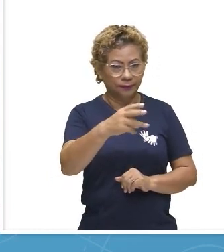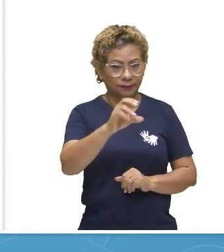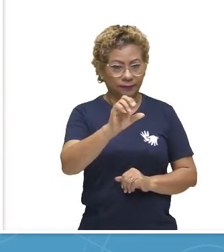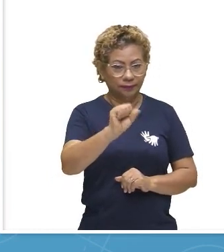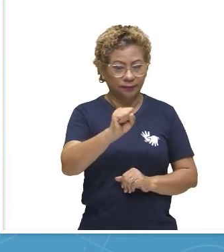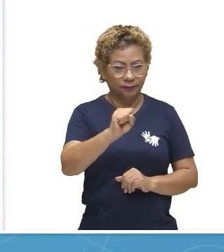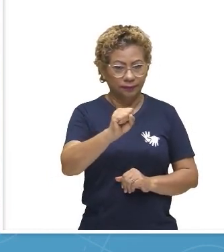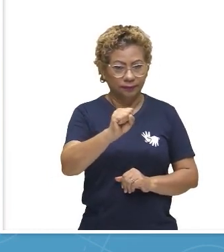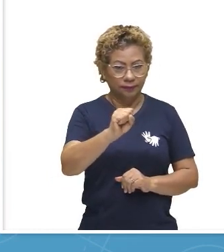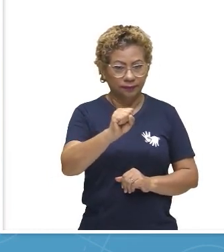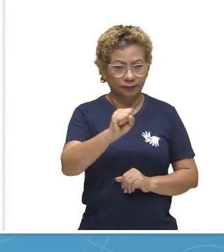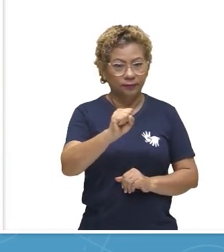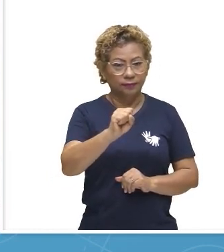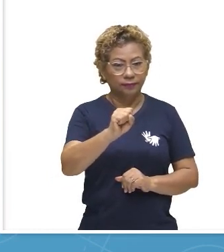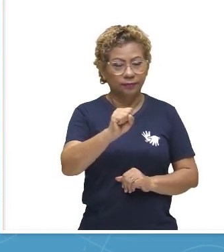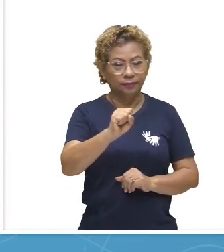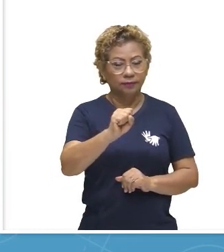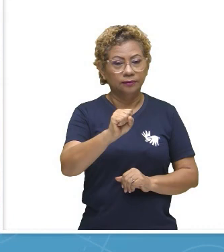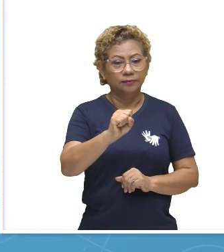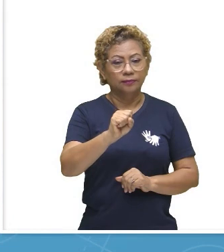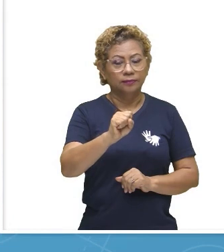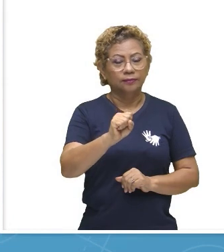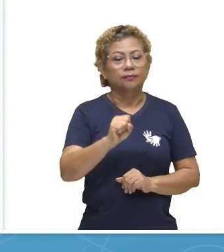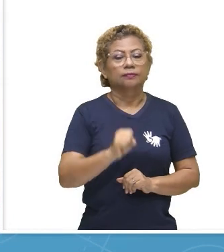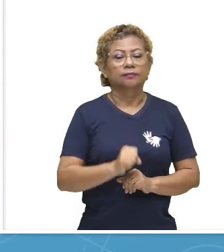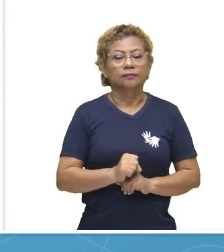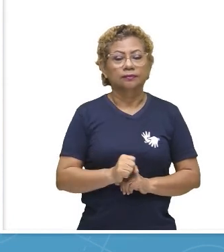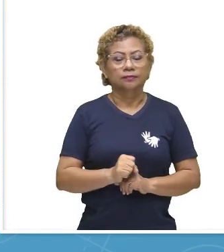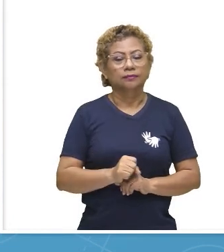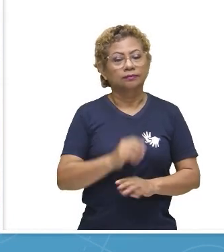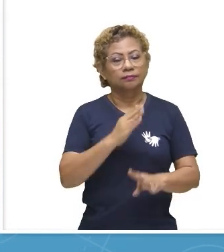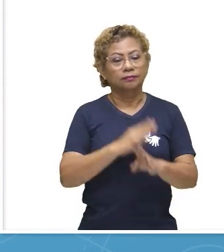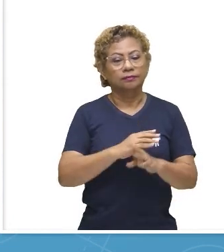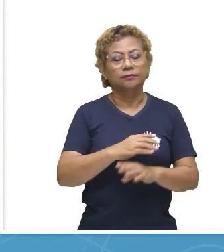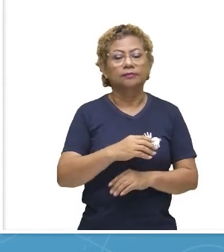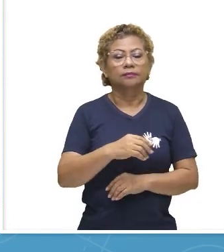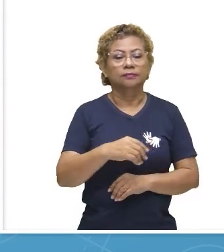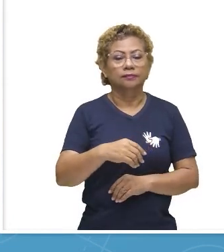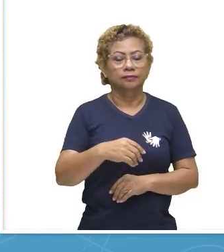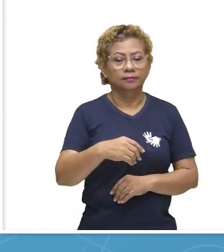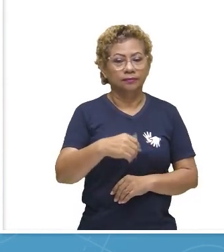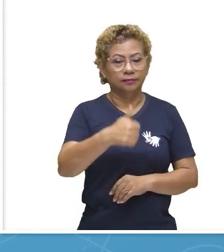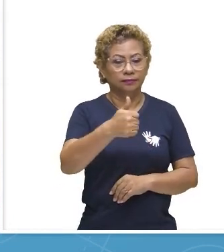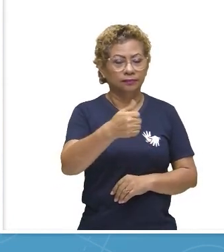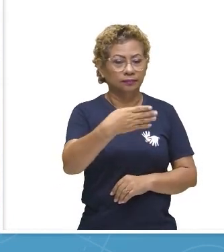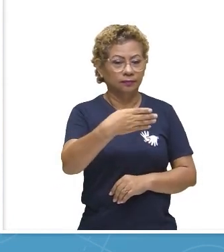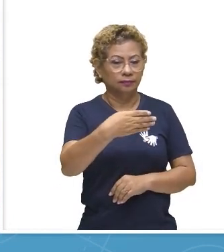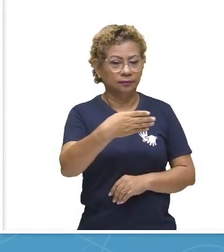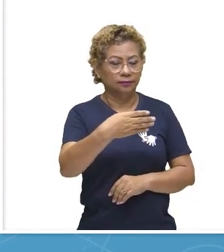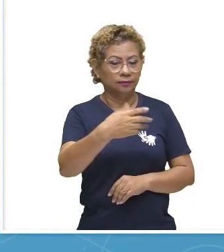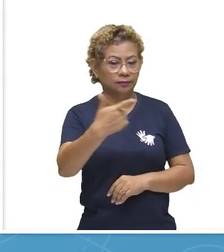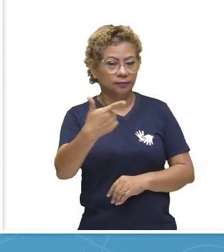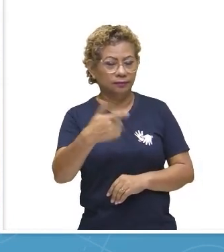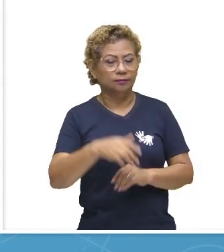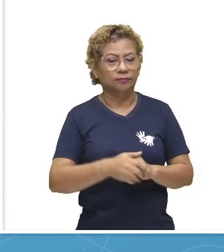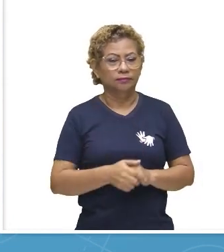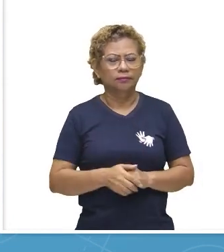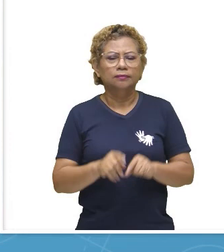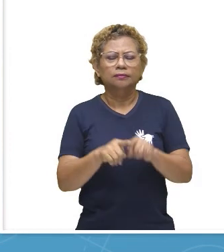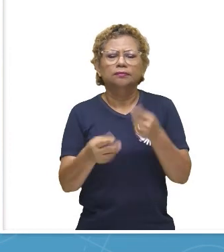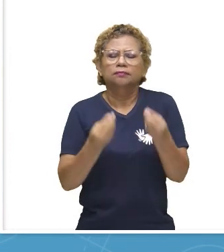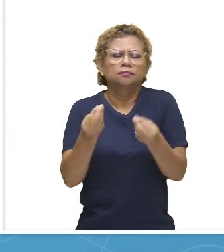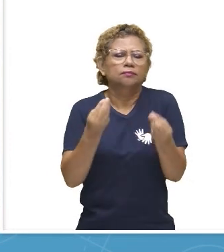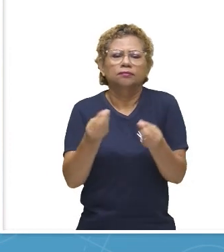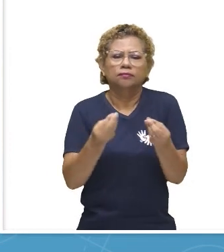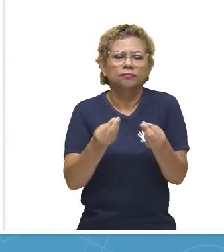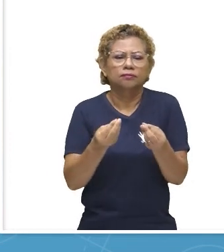que eu já sei quem é, e aí eu vou ter o ângulo que eu não sei quanto ele media, e agora eu vou ter a